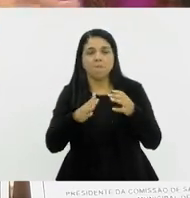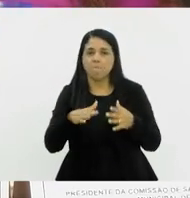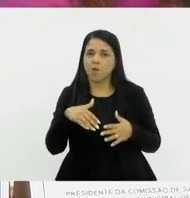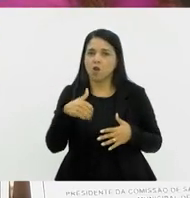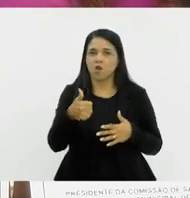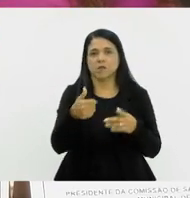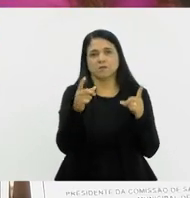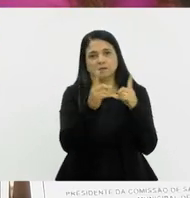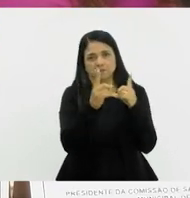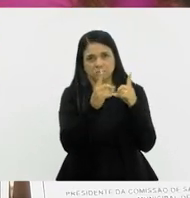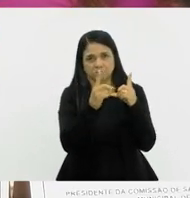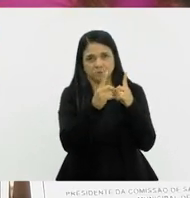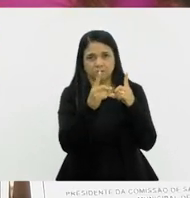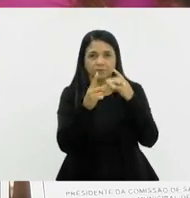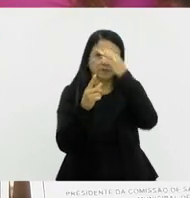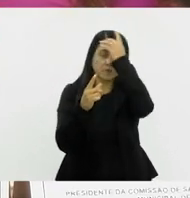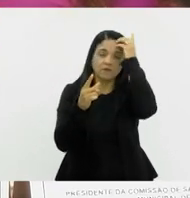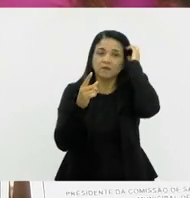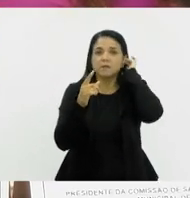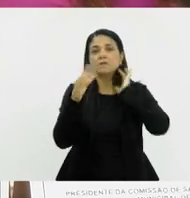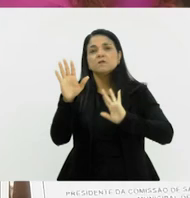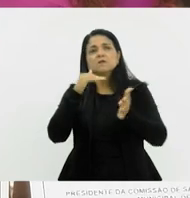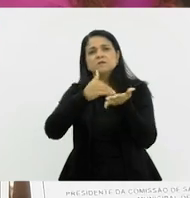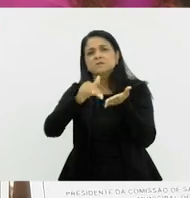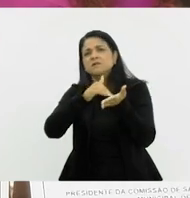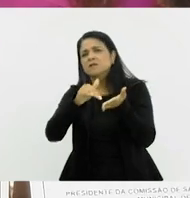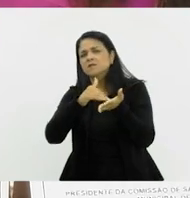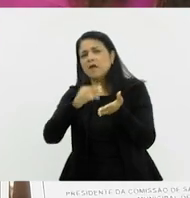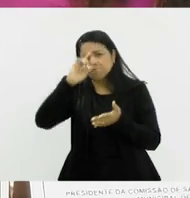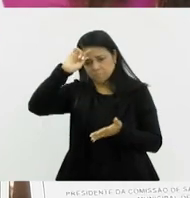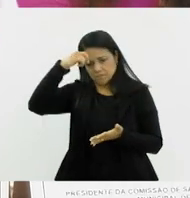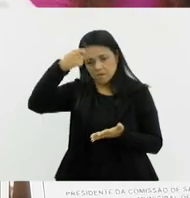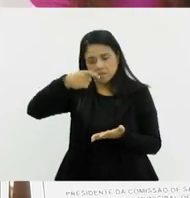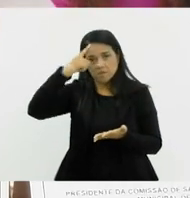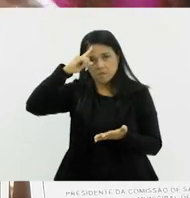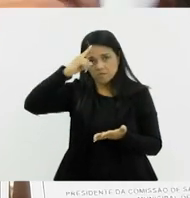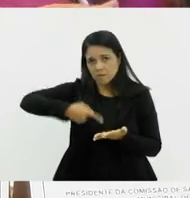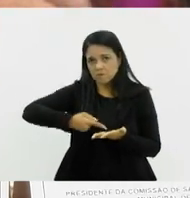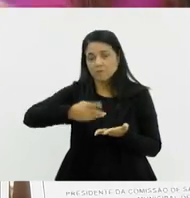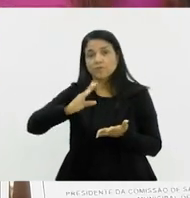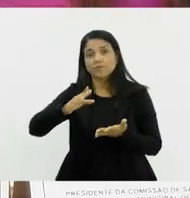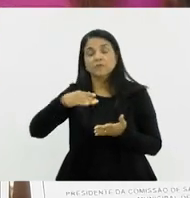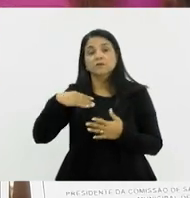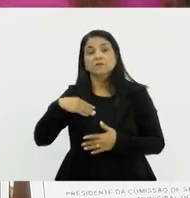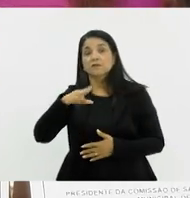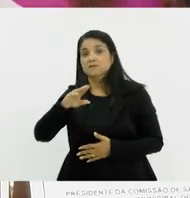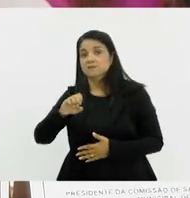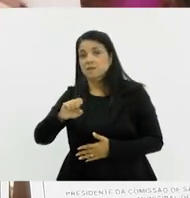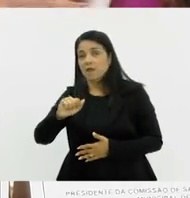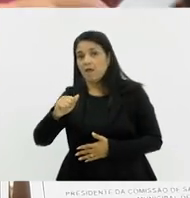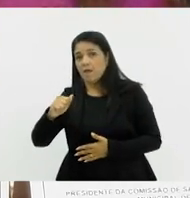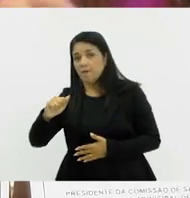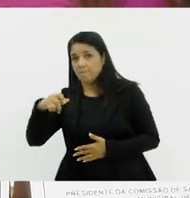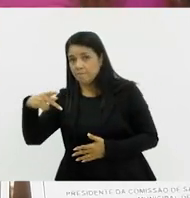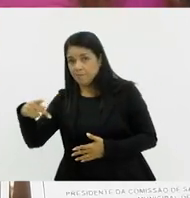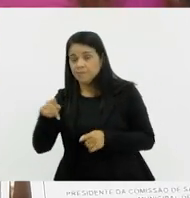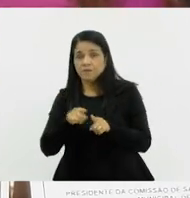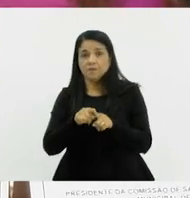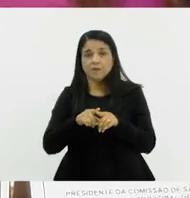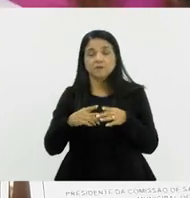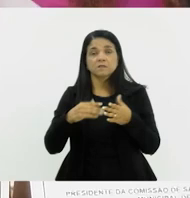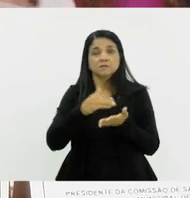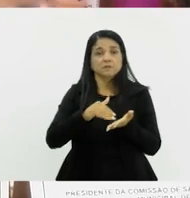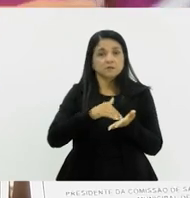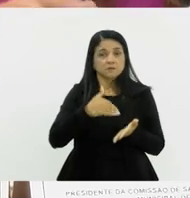por exemplo, foi uma, determinação da secretária de Saúde e da secretária da, CEAP que a gente iniciasse,